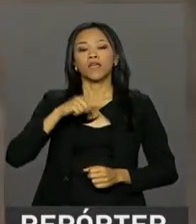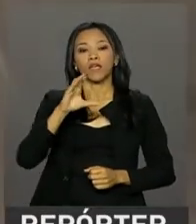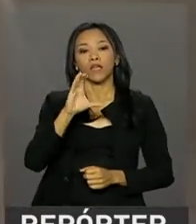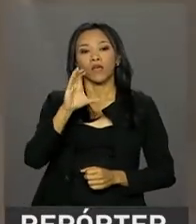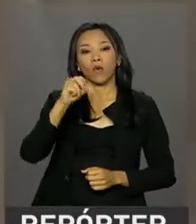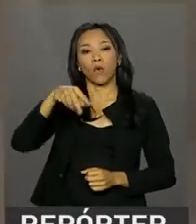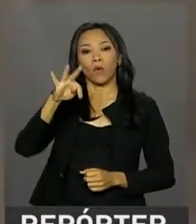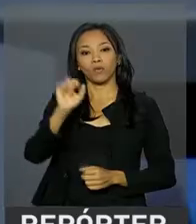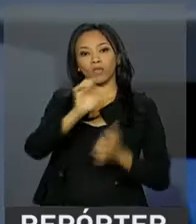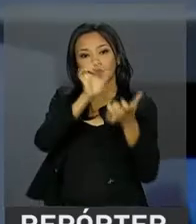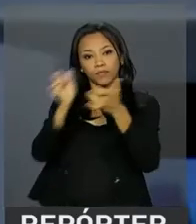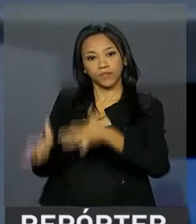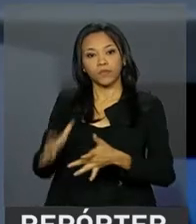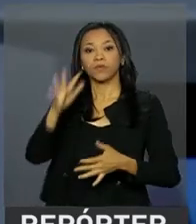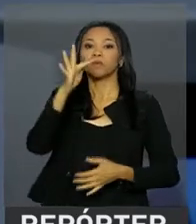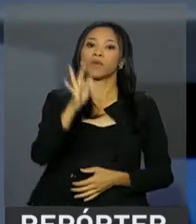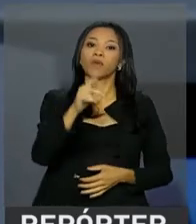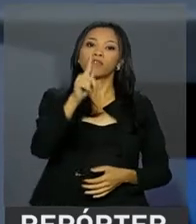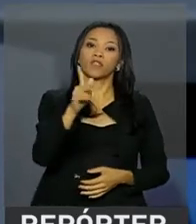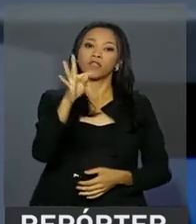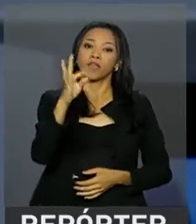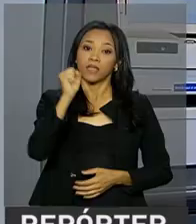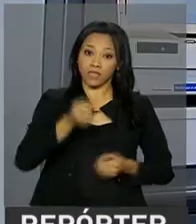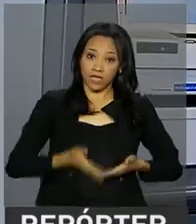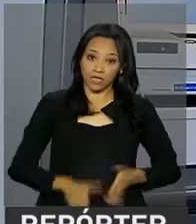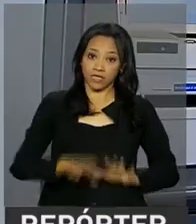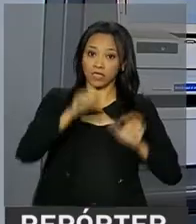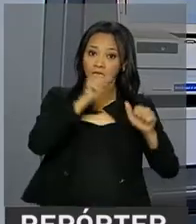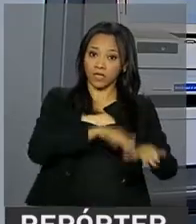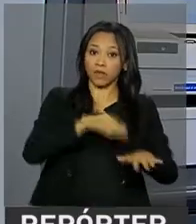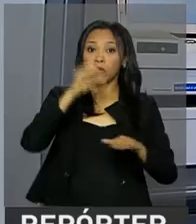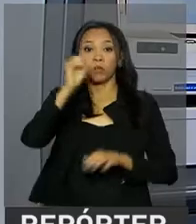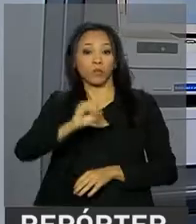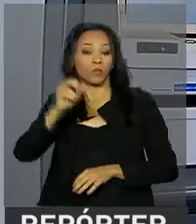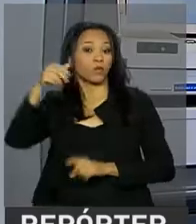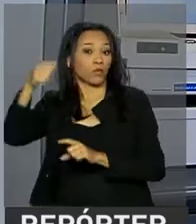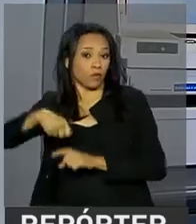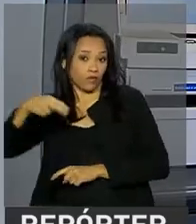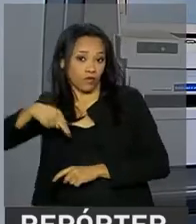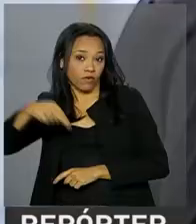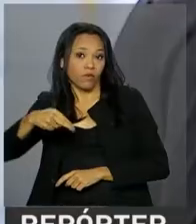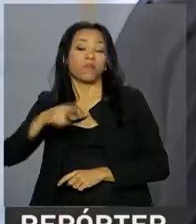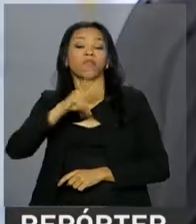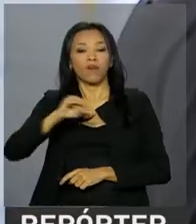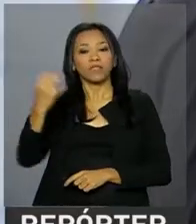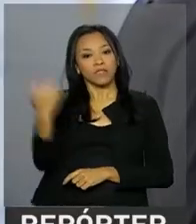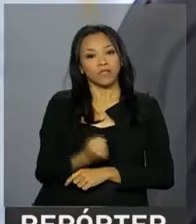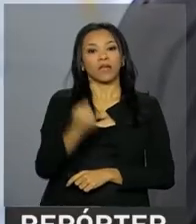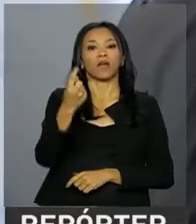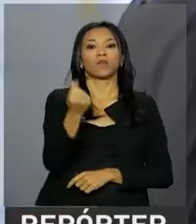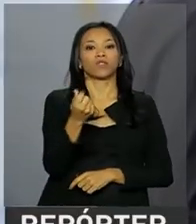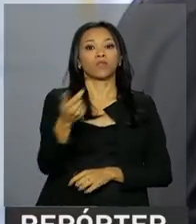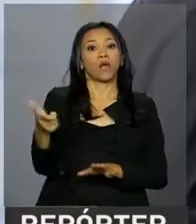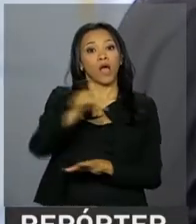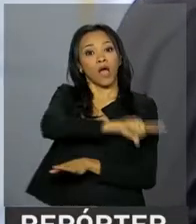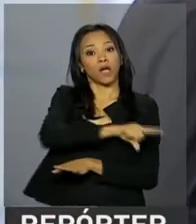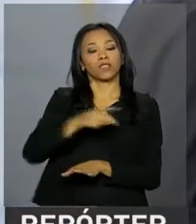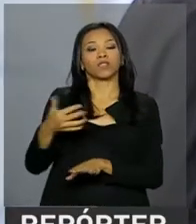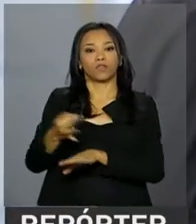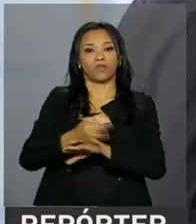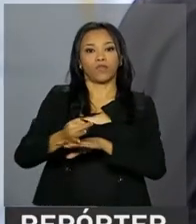do fgts nasceram nos meses de setembro outubro e novembro vão poder sacar o dinheiro antes do feriado prolongado